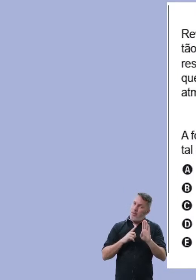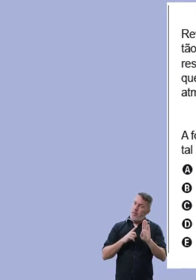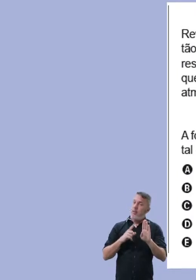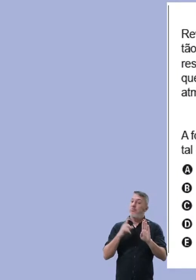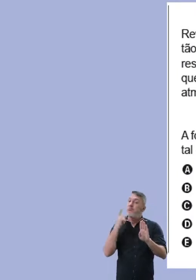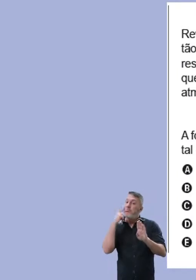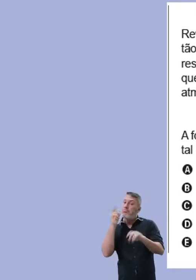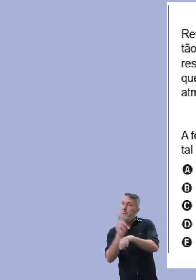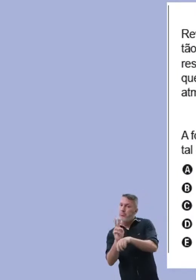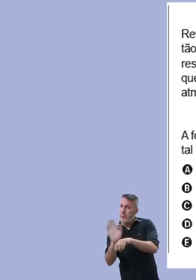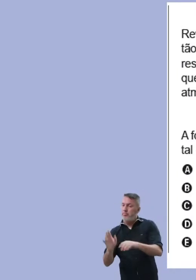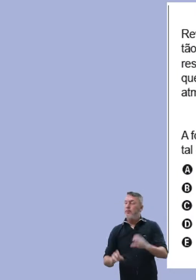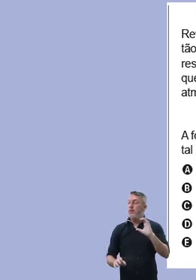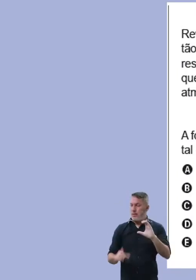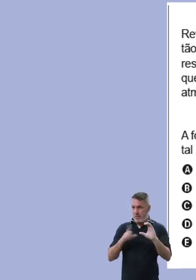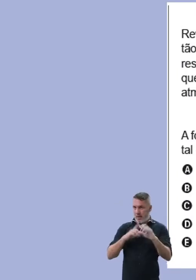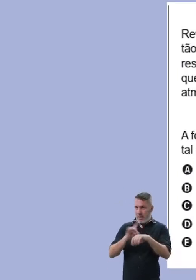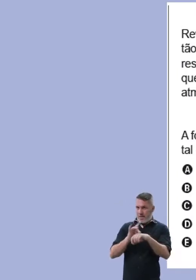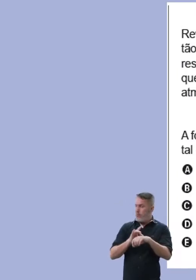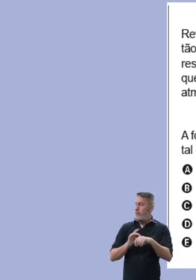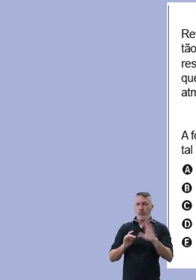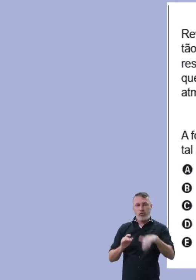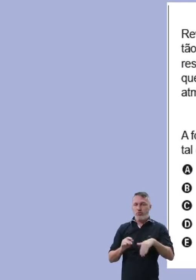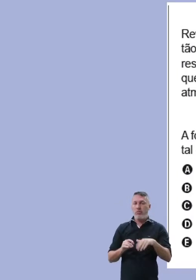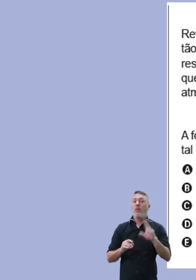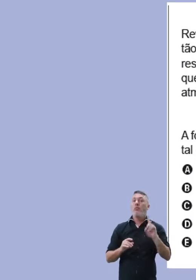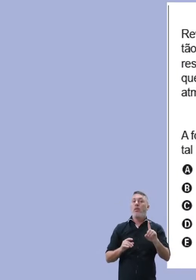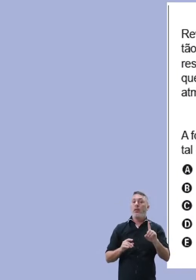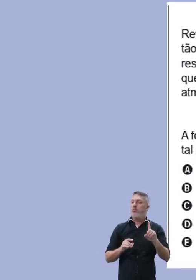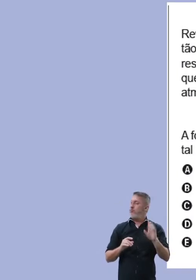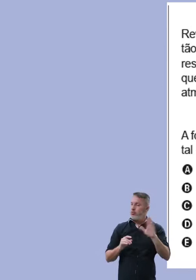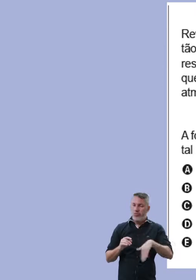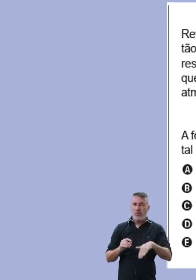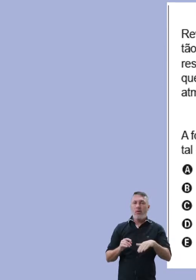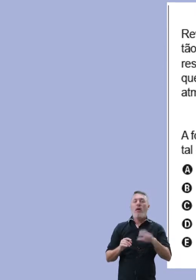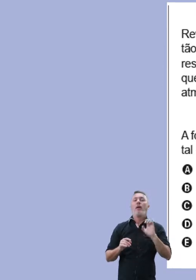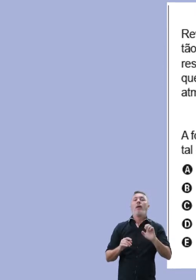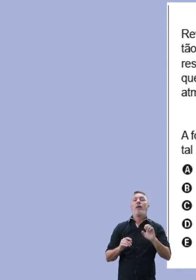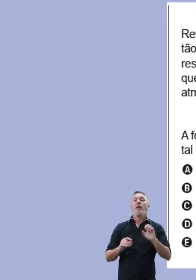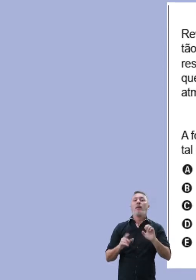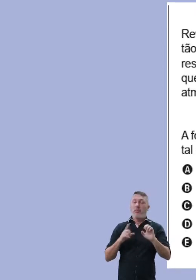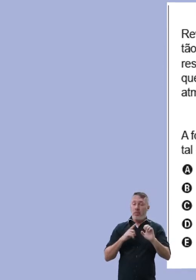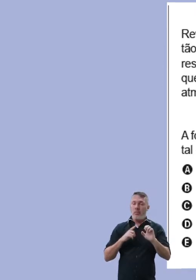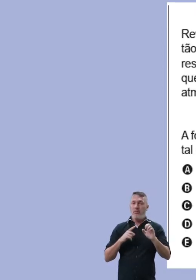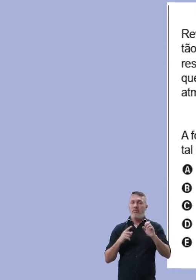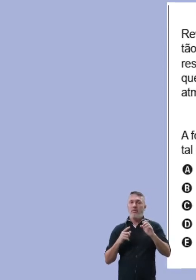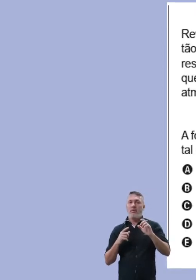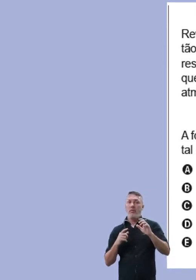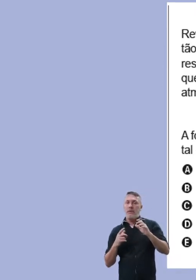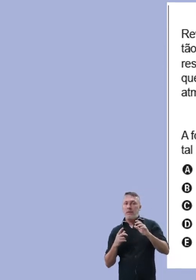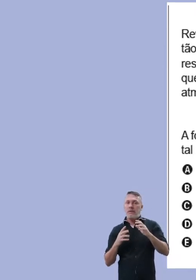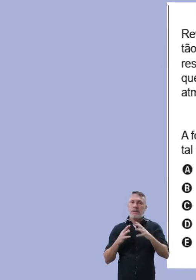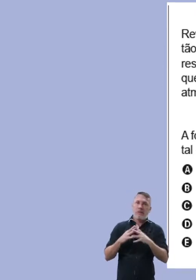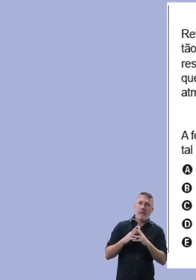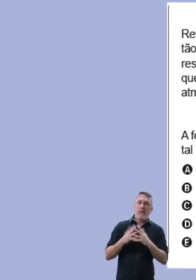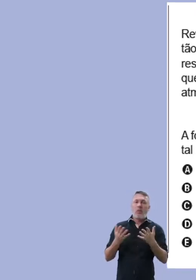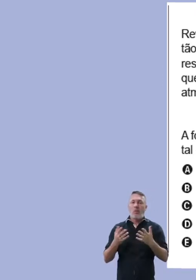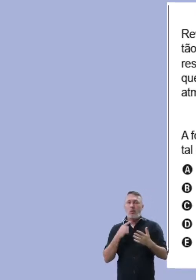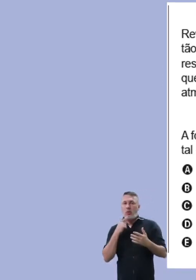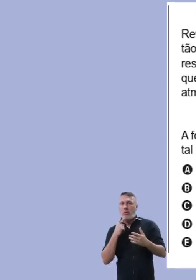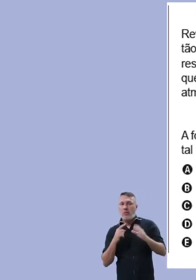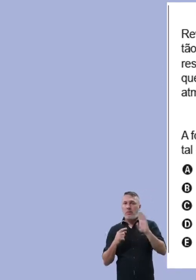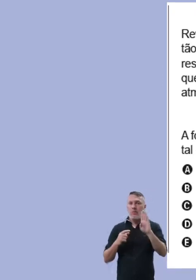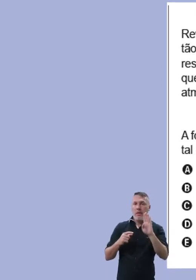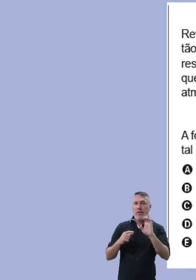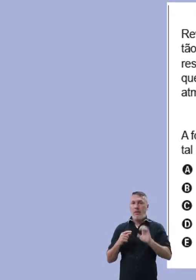tem carvão? Não. Letra D tem carvão? Não. Letra E tem carvão? Tem, professor. Carvão vegetal. Ih, parou. E agora, hein?